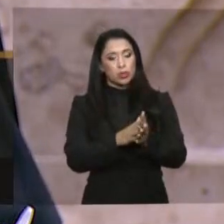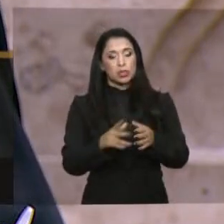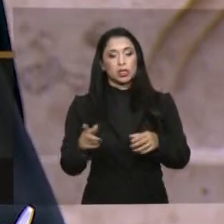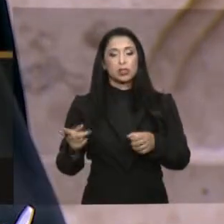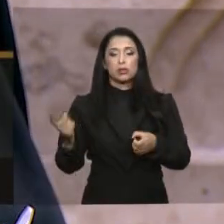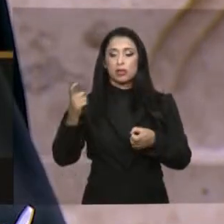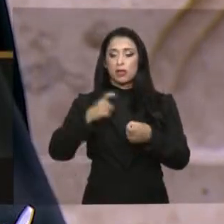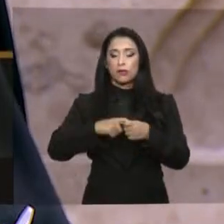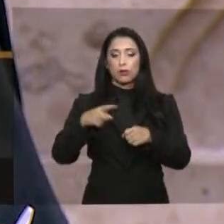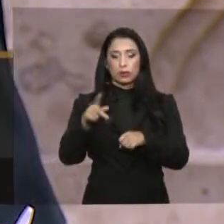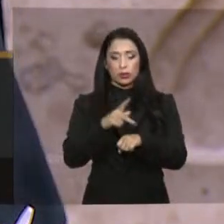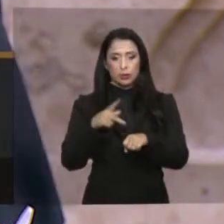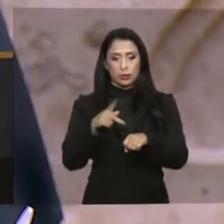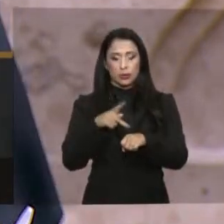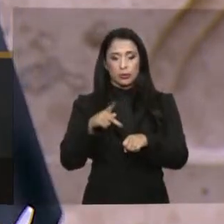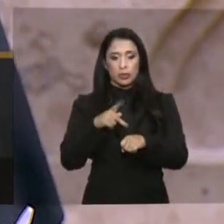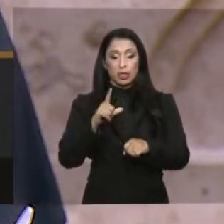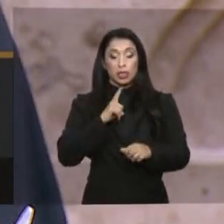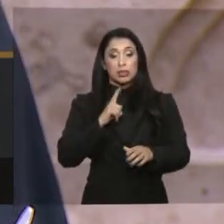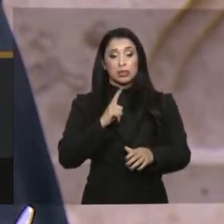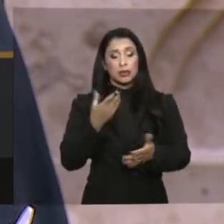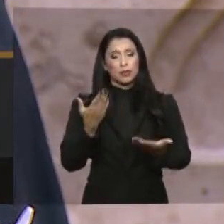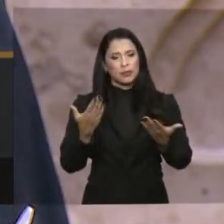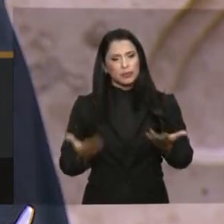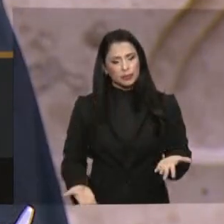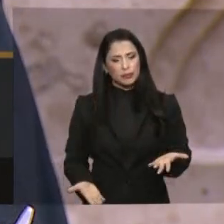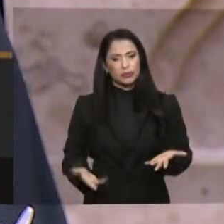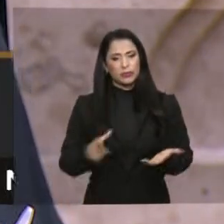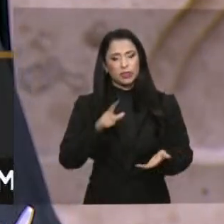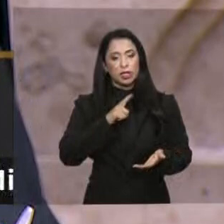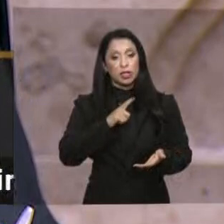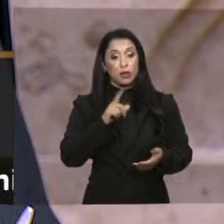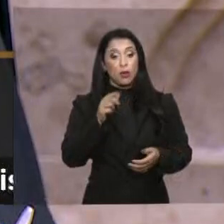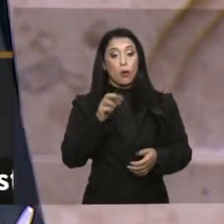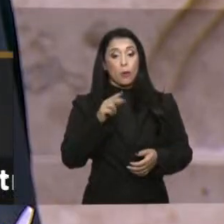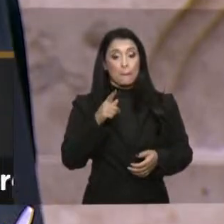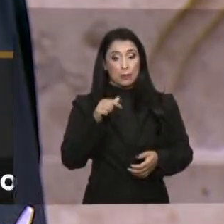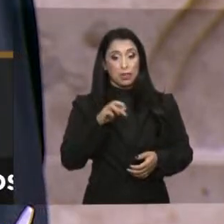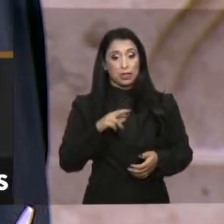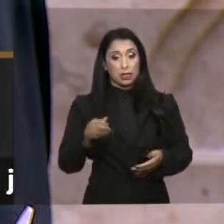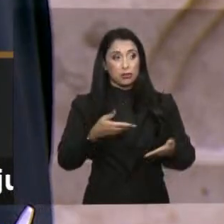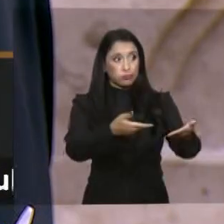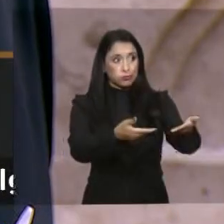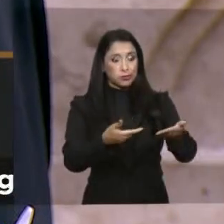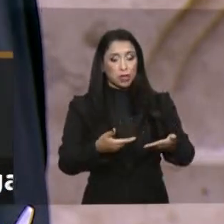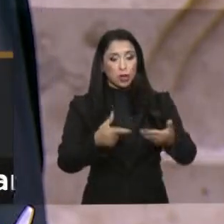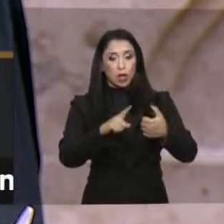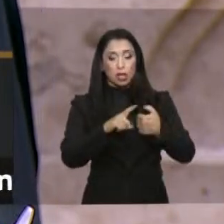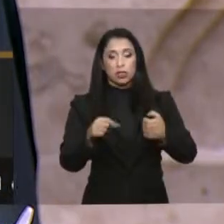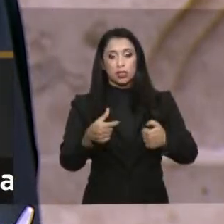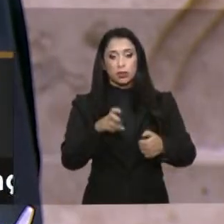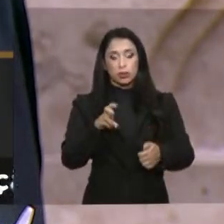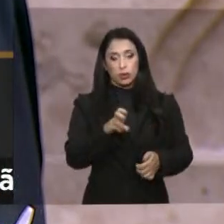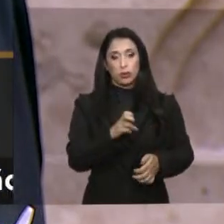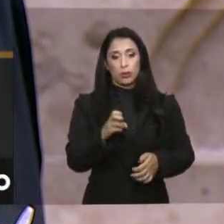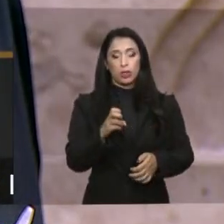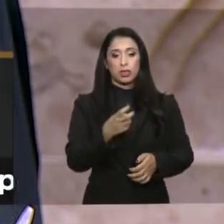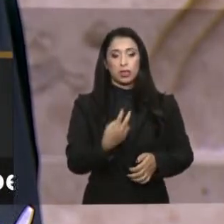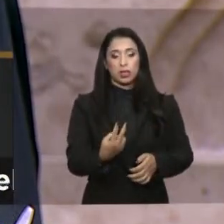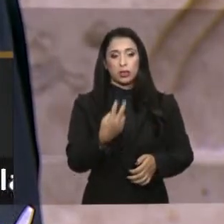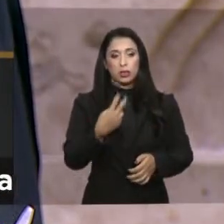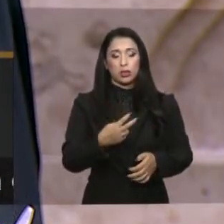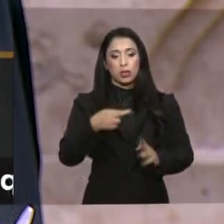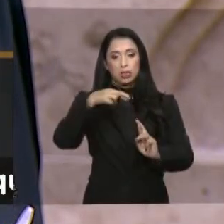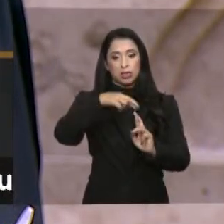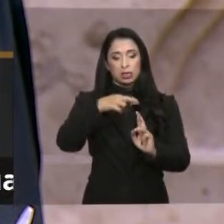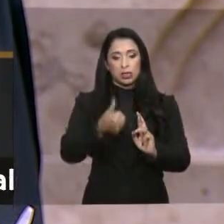extradição. Preliminarmente, registro que não houve intimação da Procuradoria-Geral da República prevista nos artigos 52, inciso 10